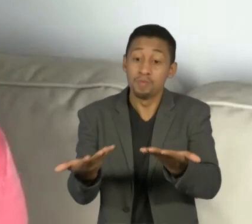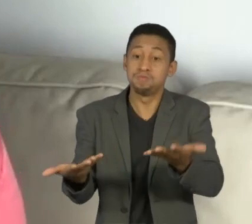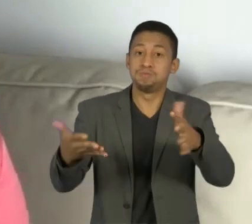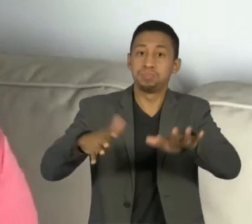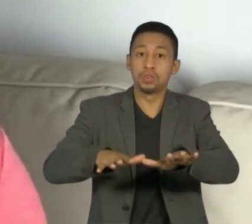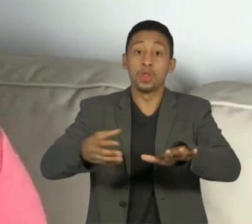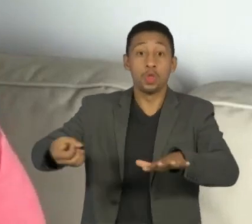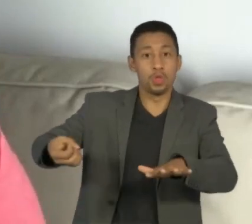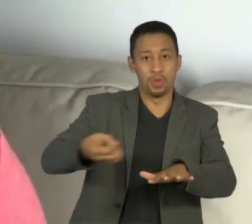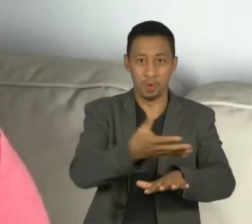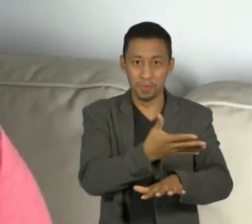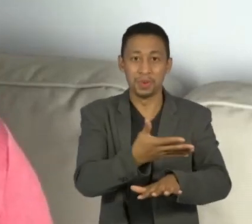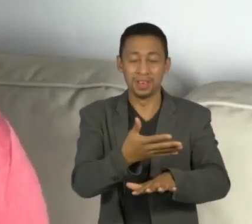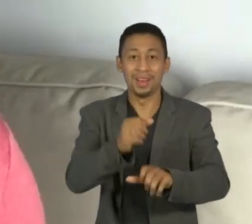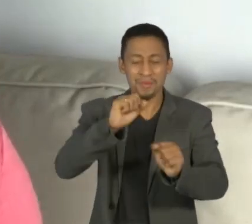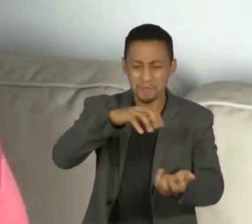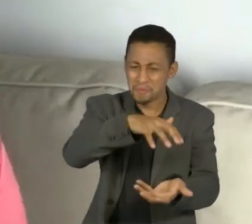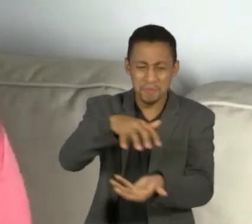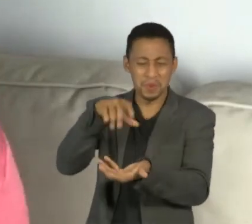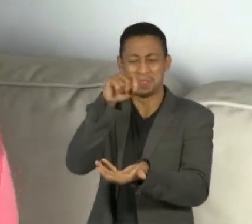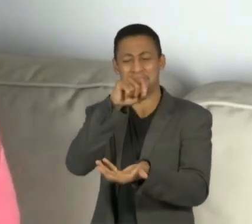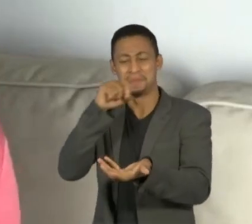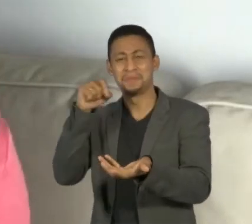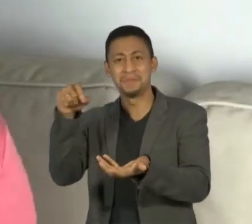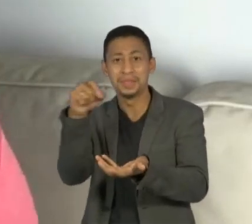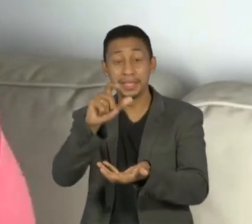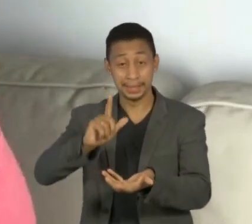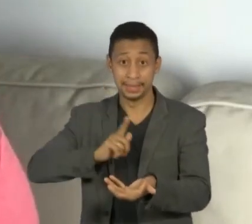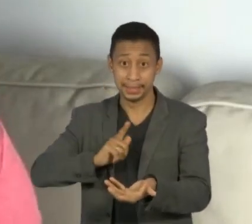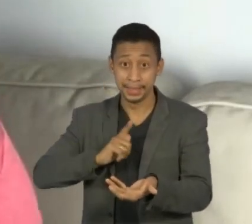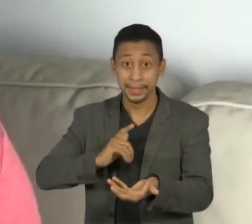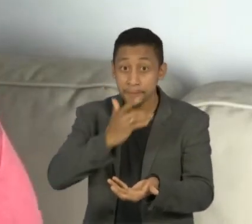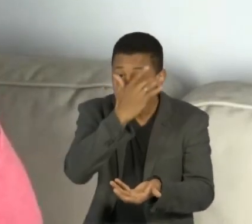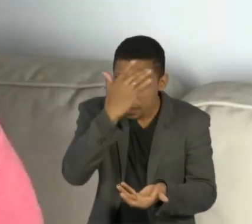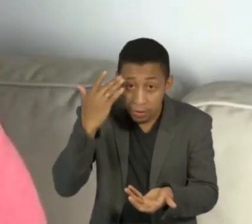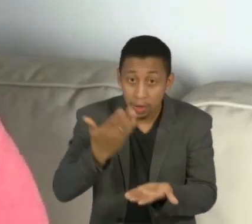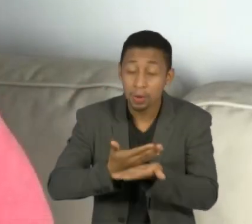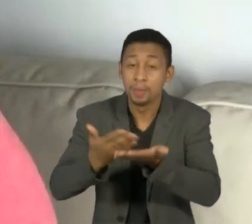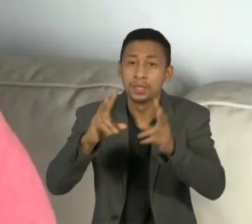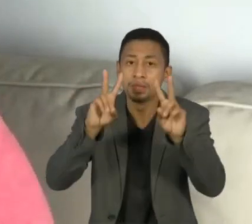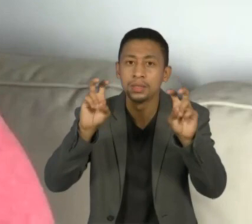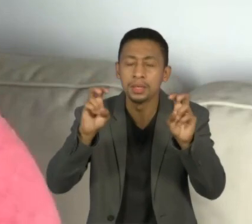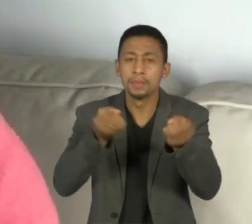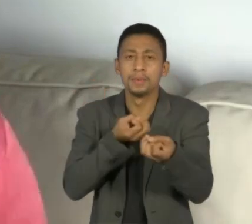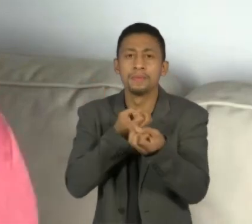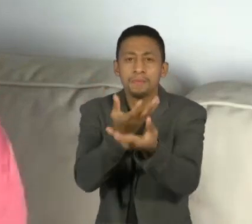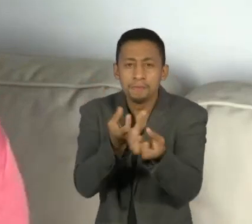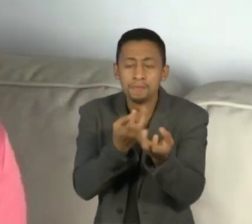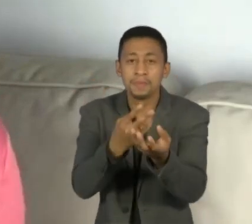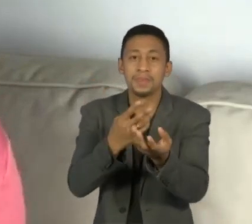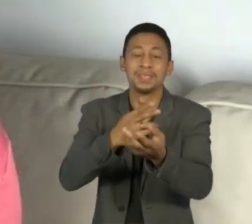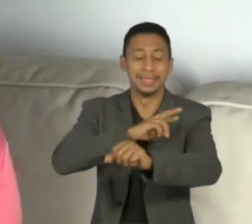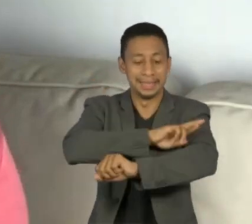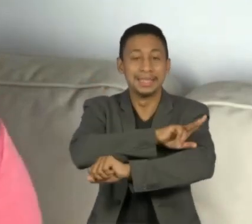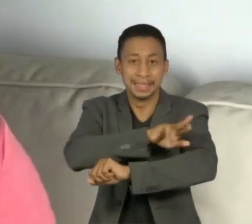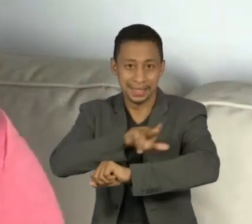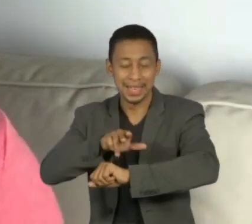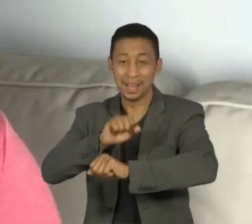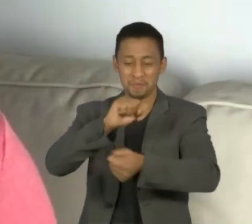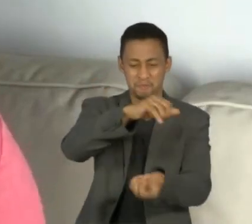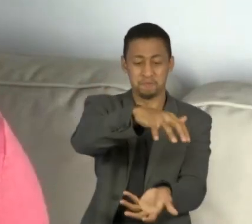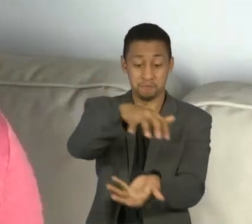dessa vez, com pessoas que estão falando sobre pautas raciais no nível internacional.